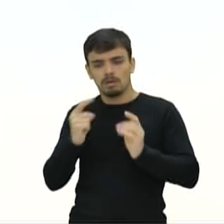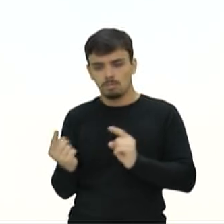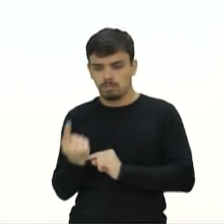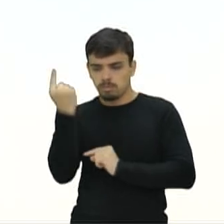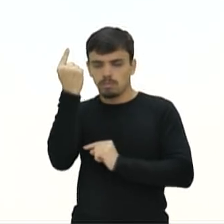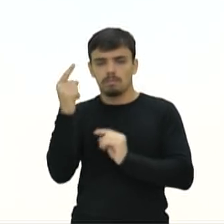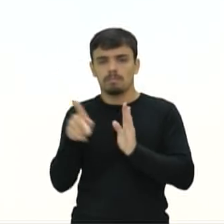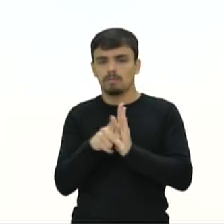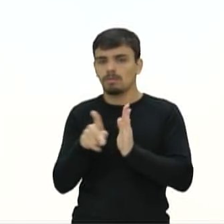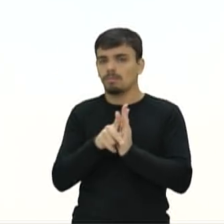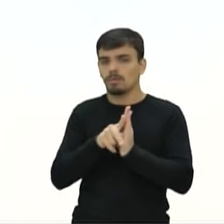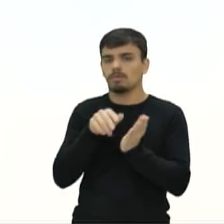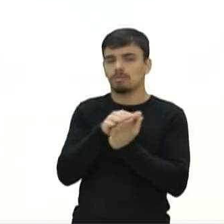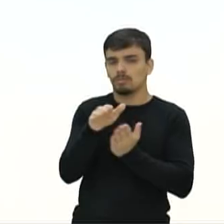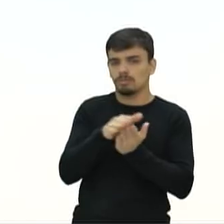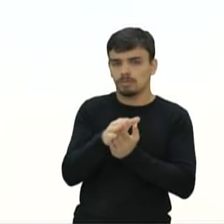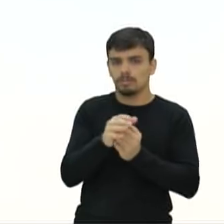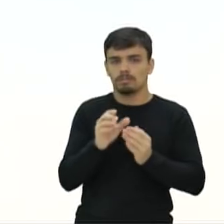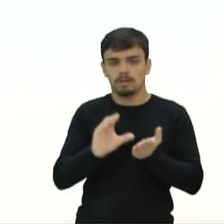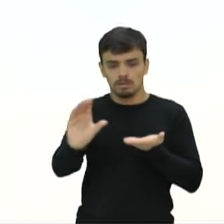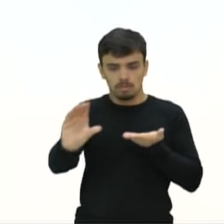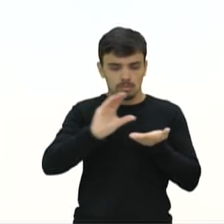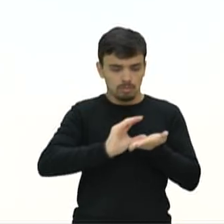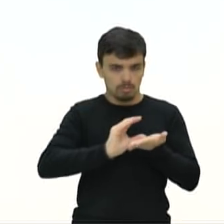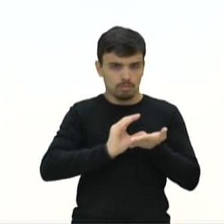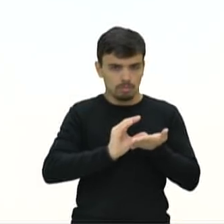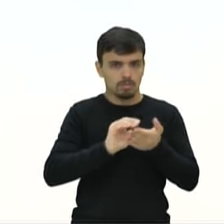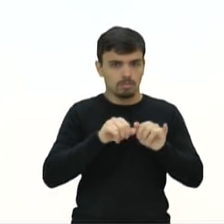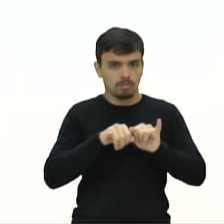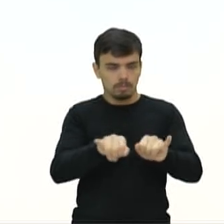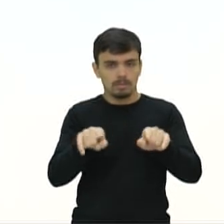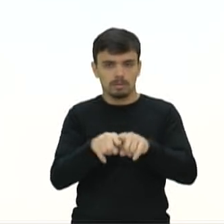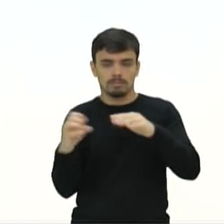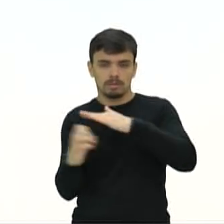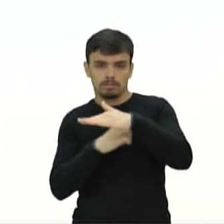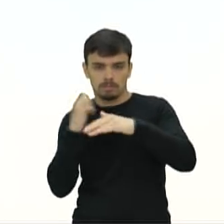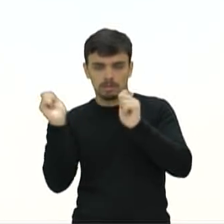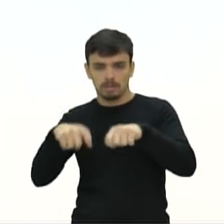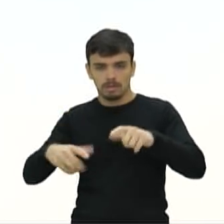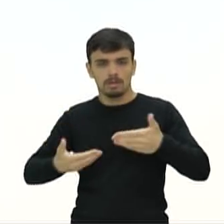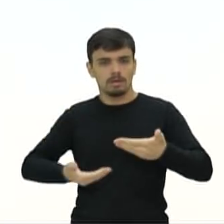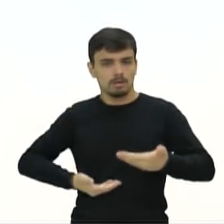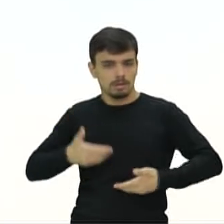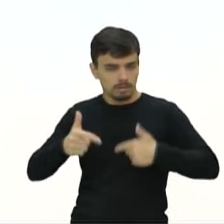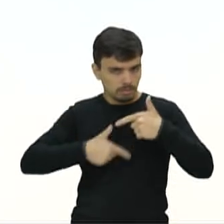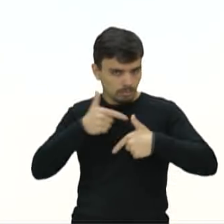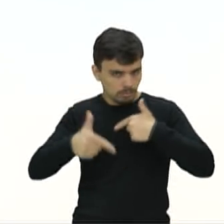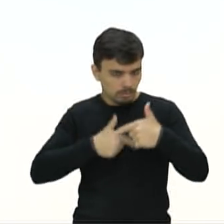em lucro ao comércio e às grandes empresas, gerando mais empregos, aumentando a renda, o que